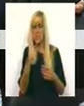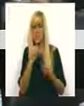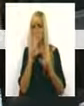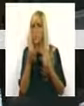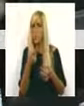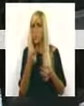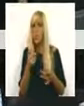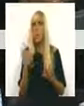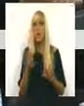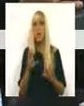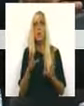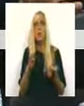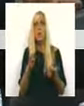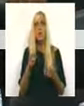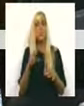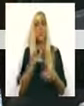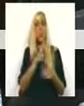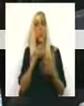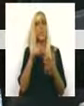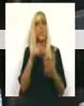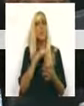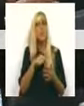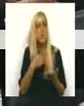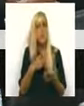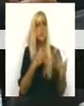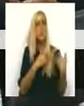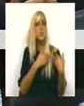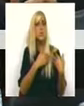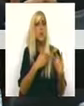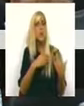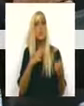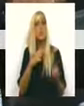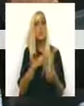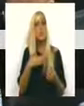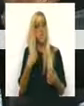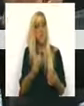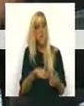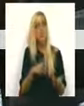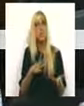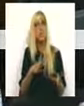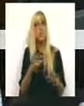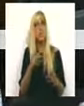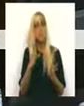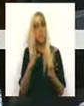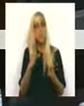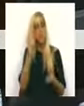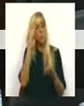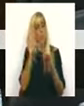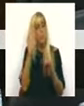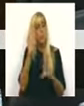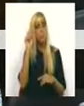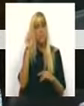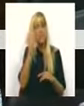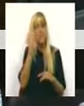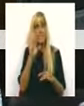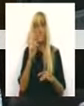sobre isso, qual é o âmbito desse contrato de concessão, que responsabilidades é que a empresa tem, de forma a que saber se esse contrato de concessão,